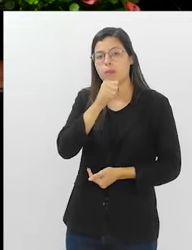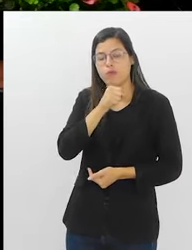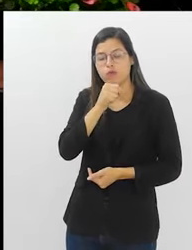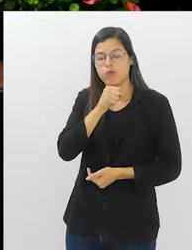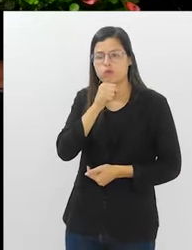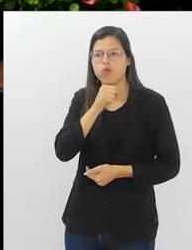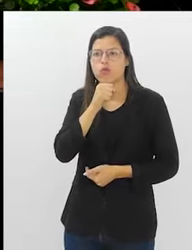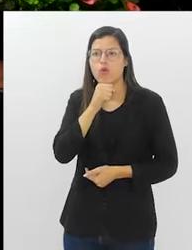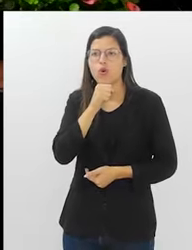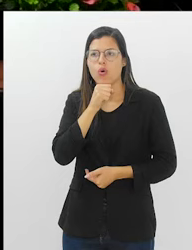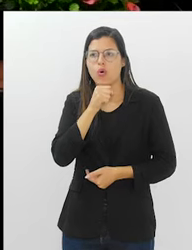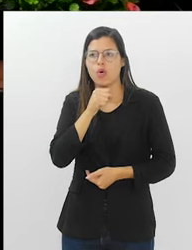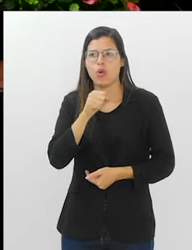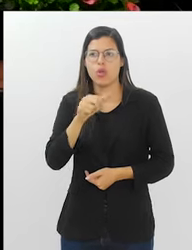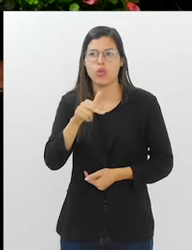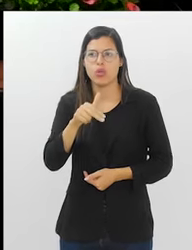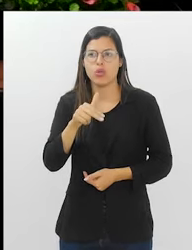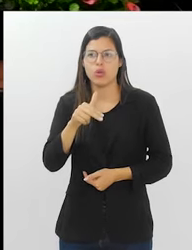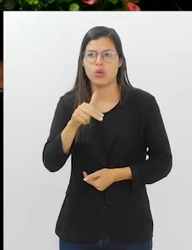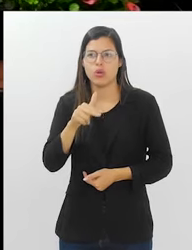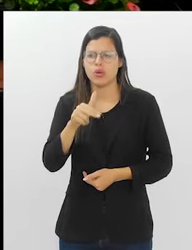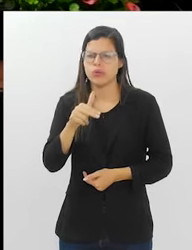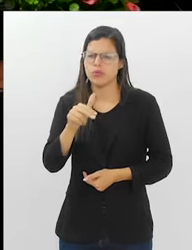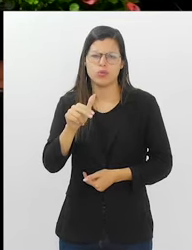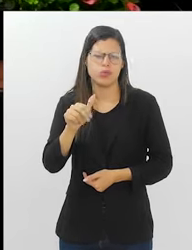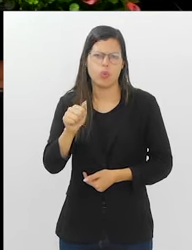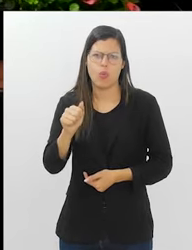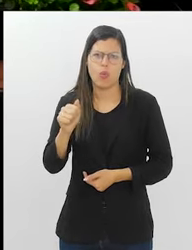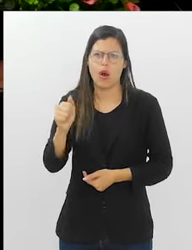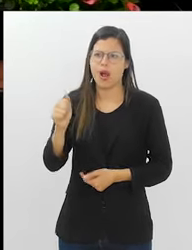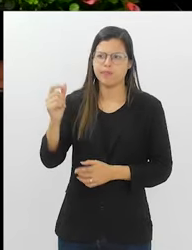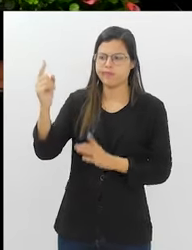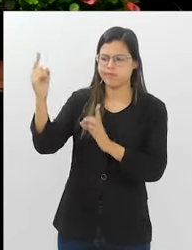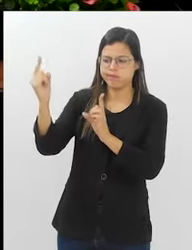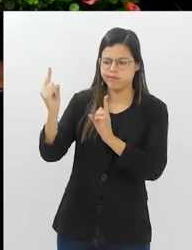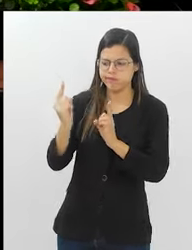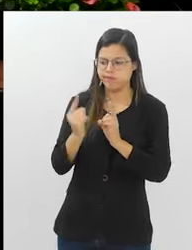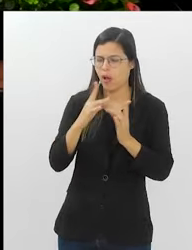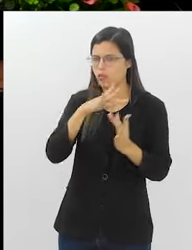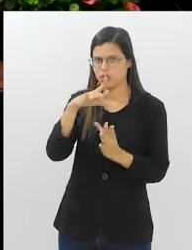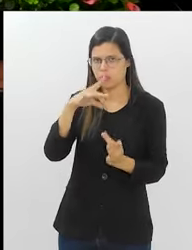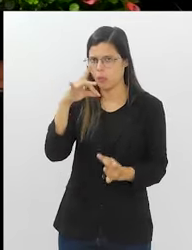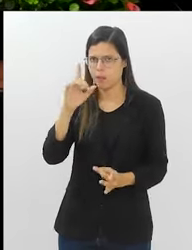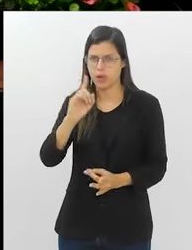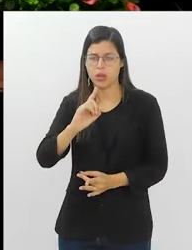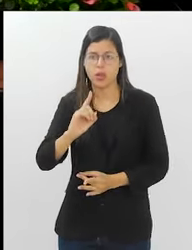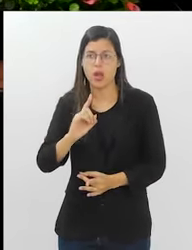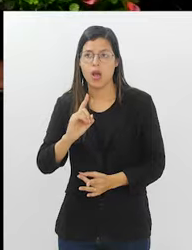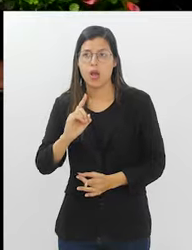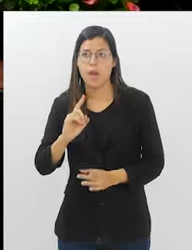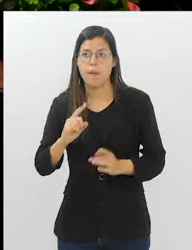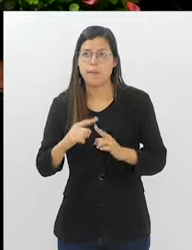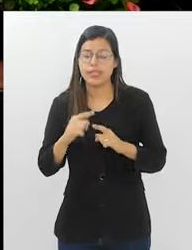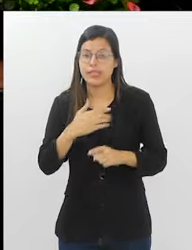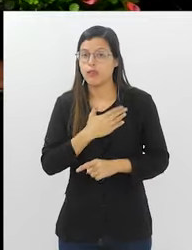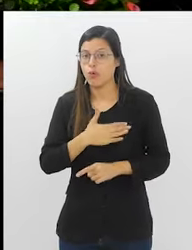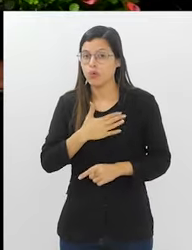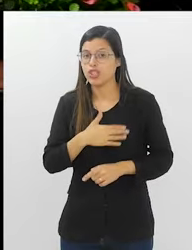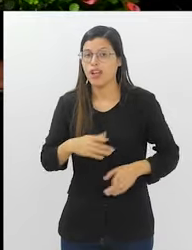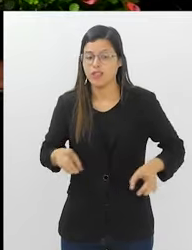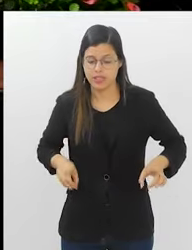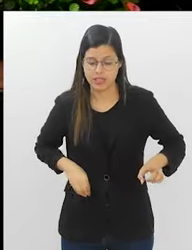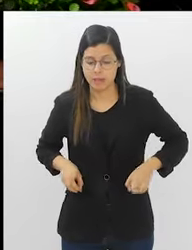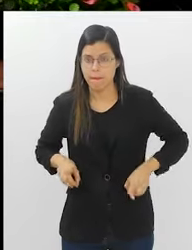minha avó, mas ela nunca apareceu para mim. Mas nesse, ela gostava muito desse meu